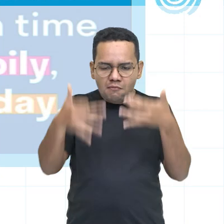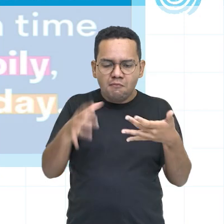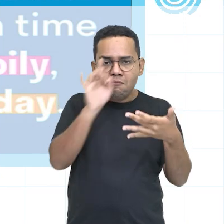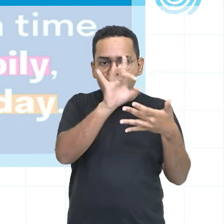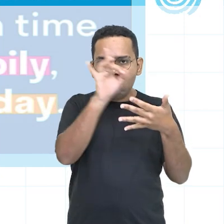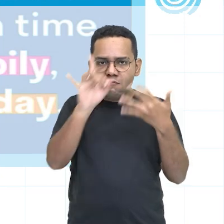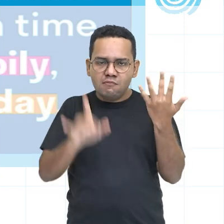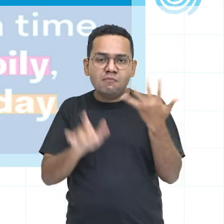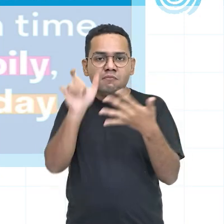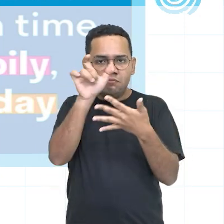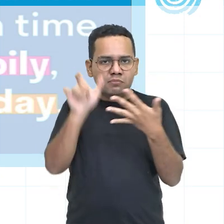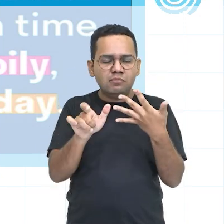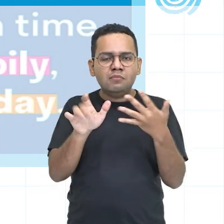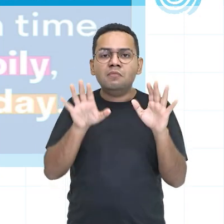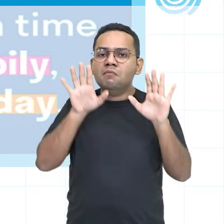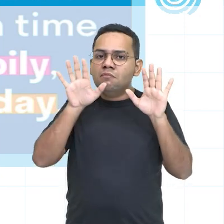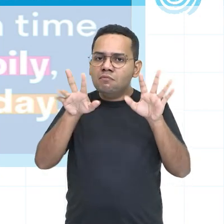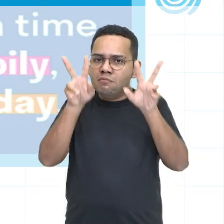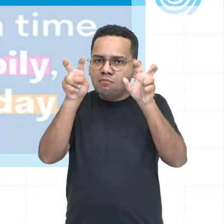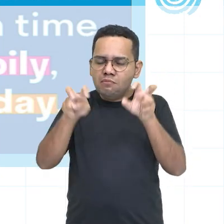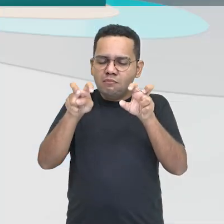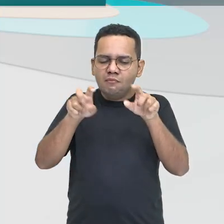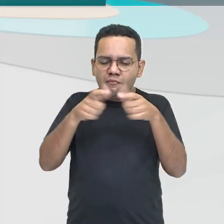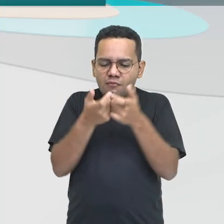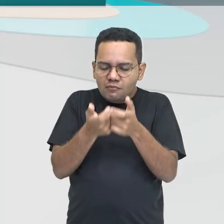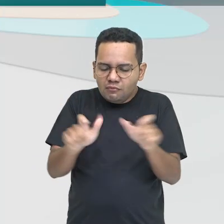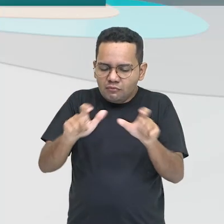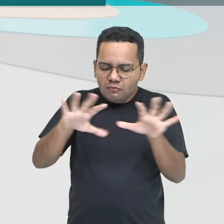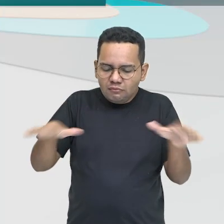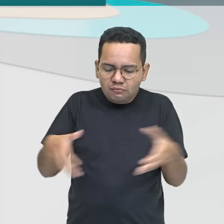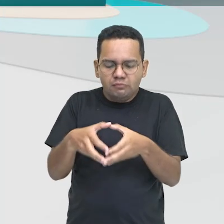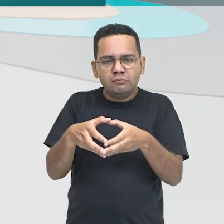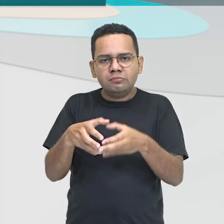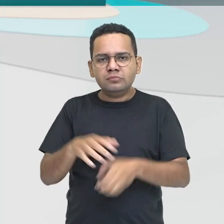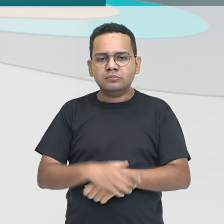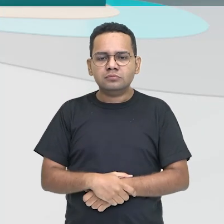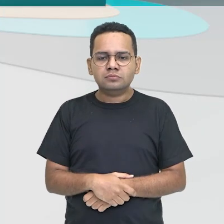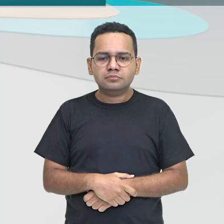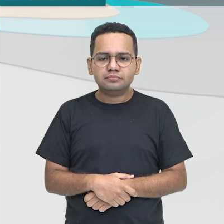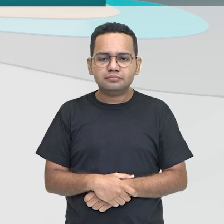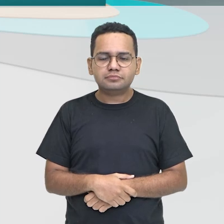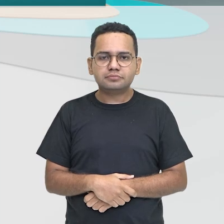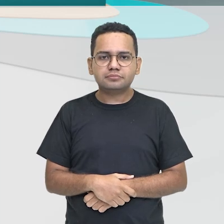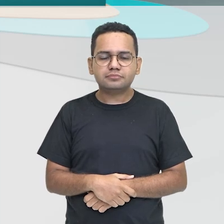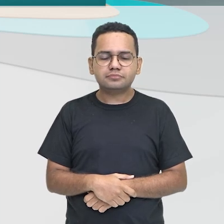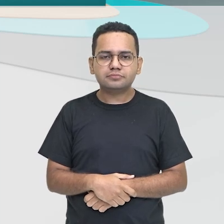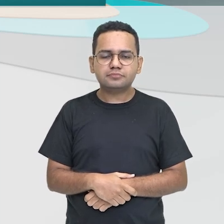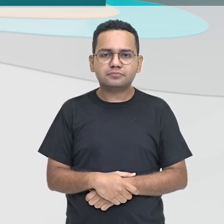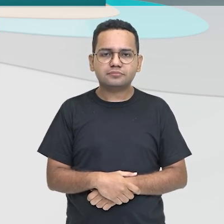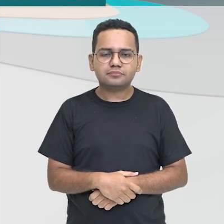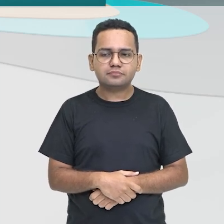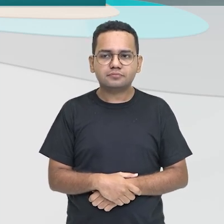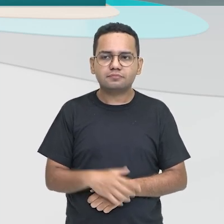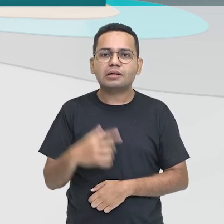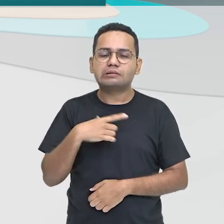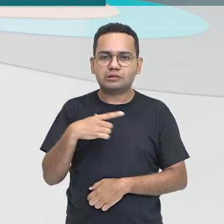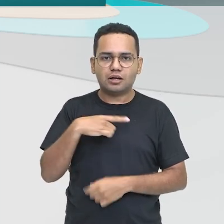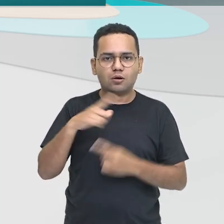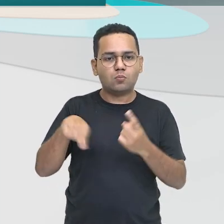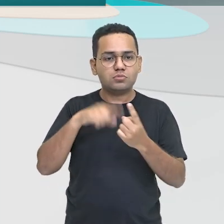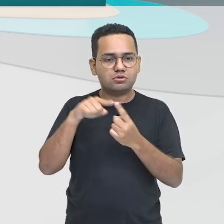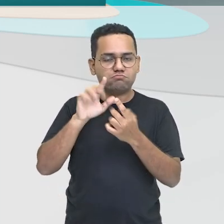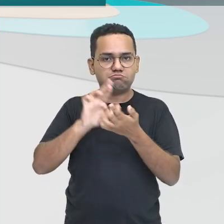falando aqui de classe gramatical. O que eu estou trazendo para vocês, né, com relação ao advérbio? É que ele, além de ter essas funções que